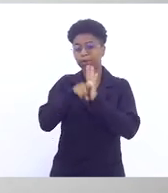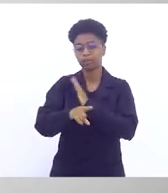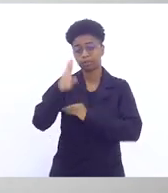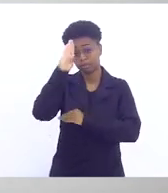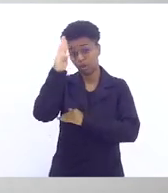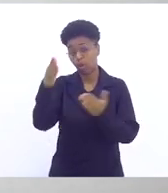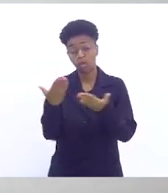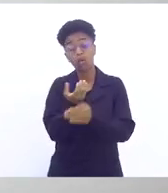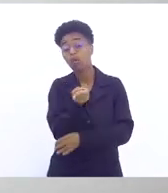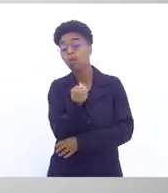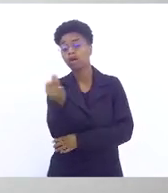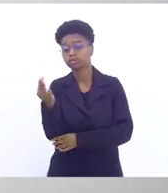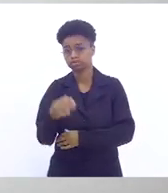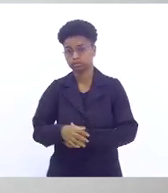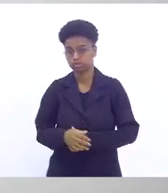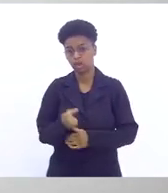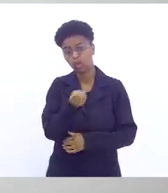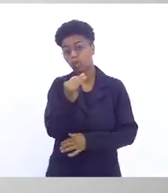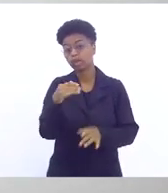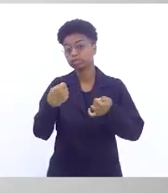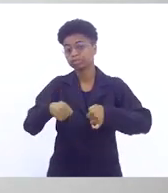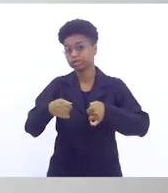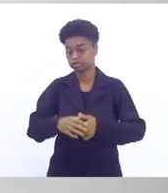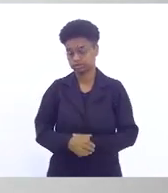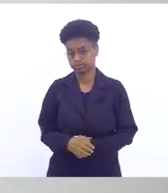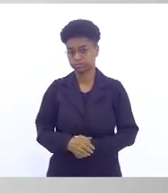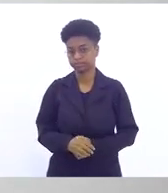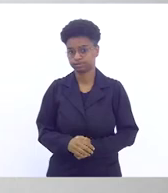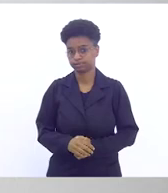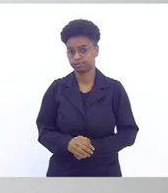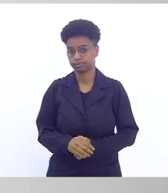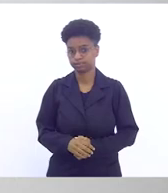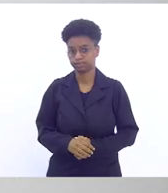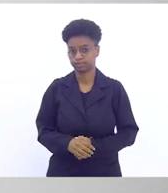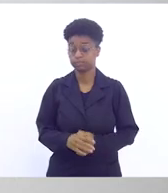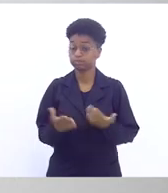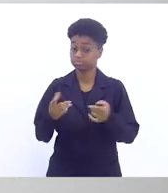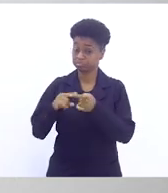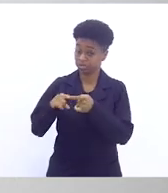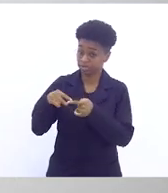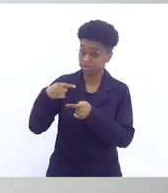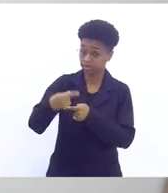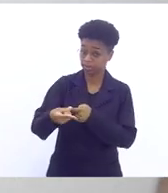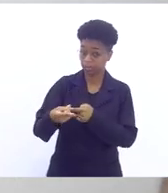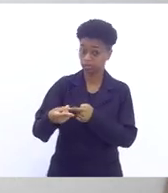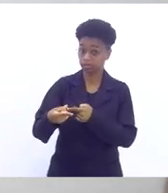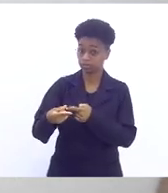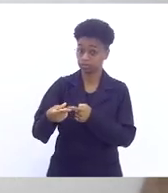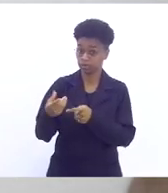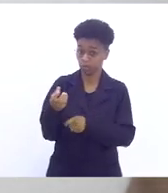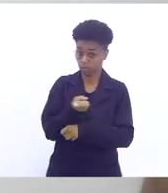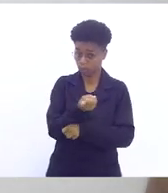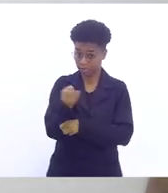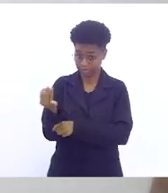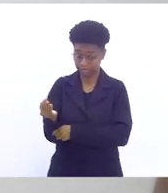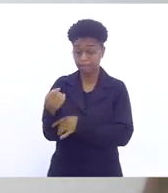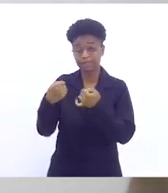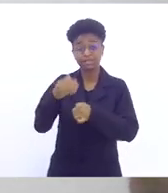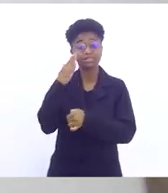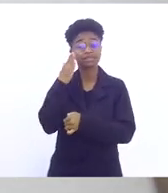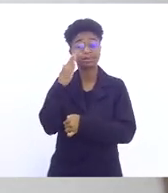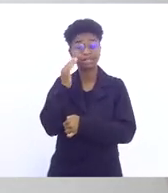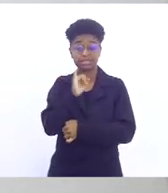Quantos Quantos serão necessários e depois desse quantitativo saber